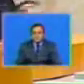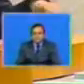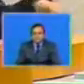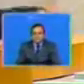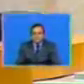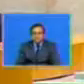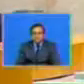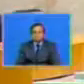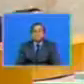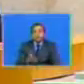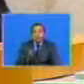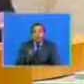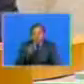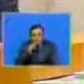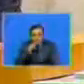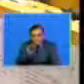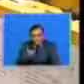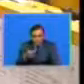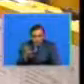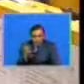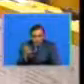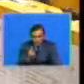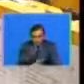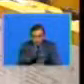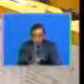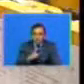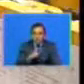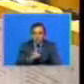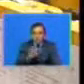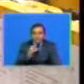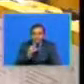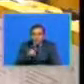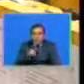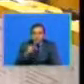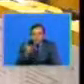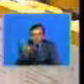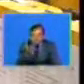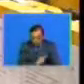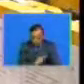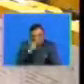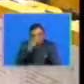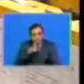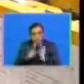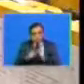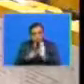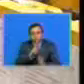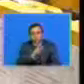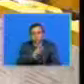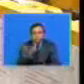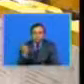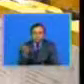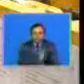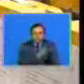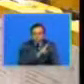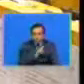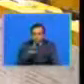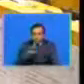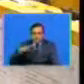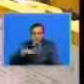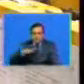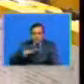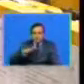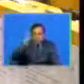é aí que eu quero compartilhar com vocês. Se todos nós carregarmos no nosso nome a cidade de São